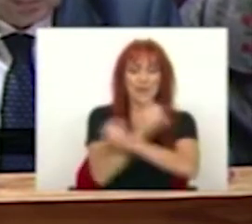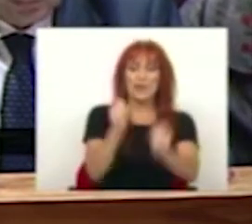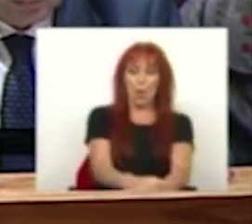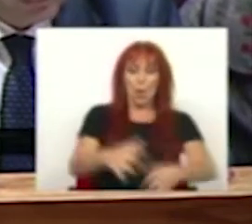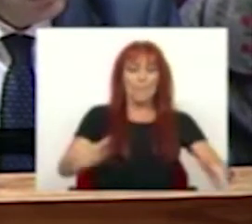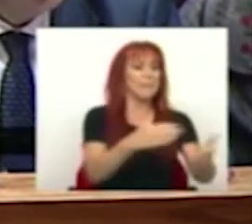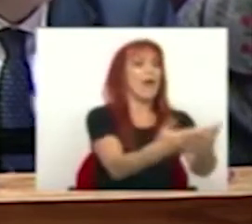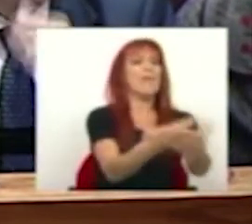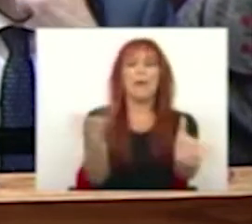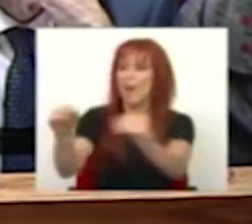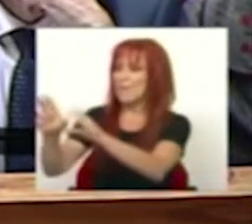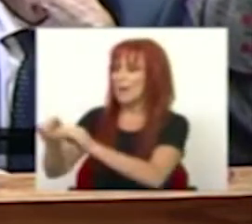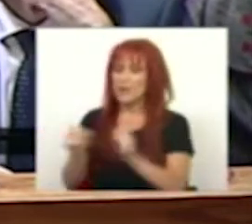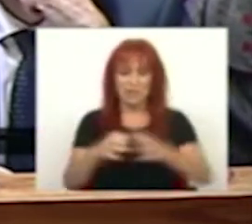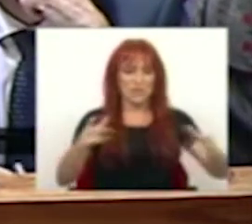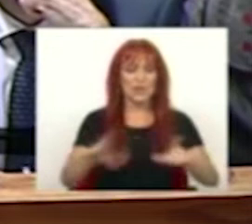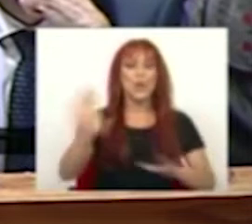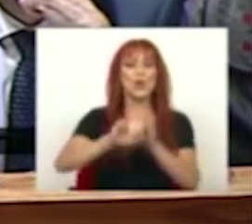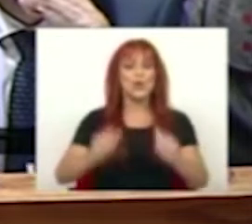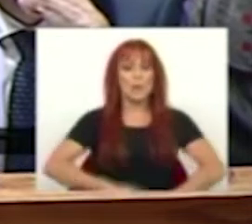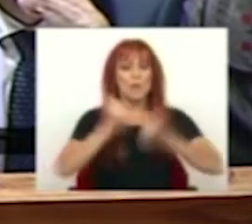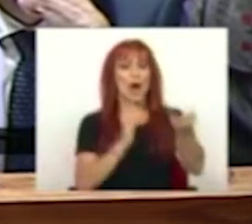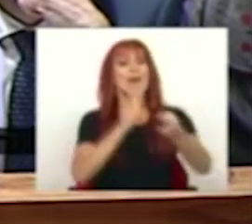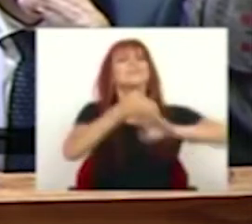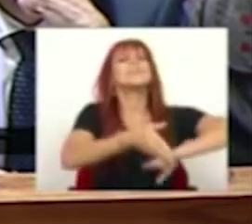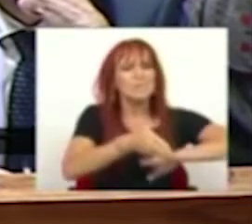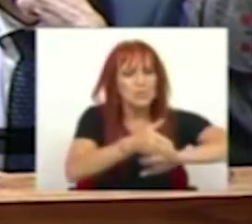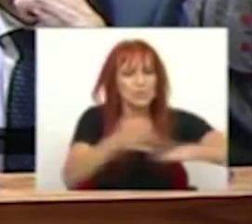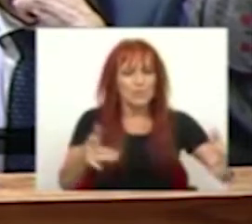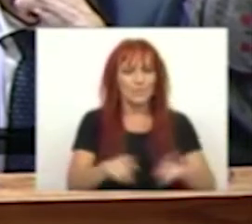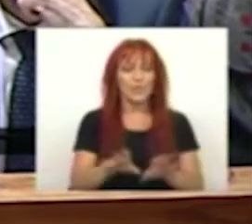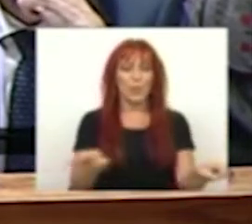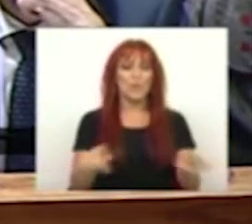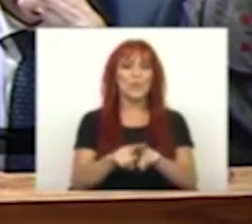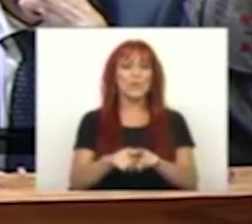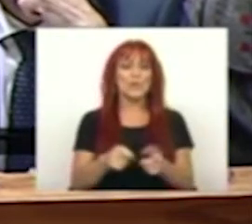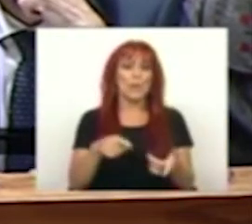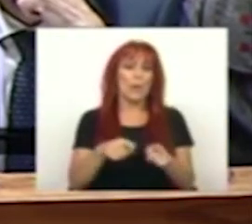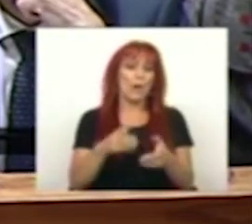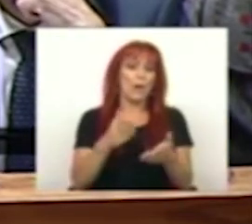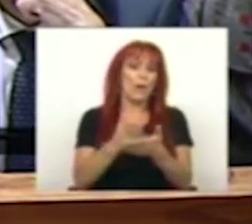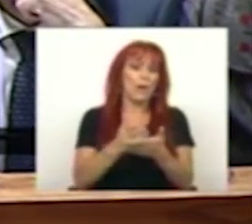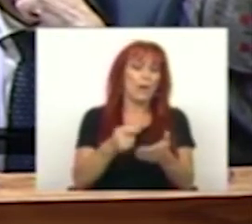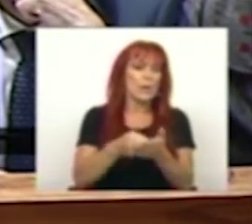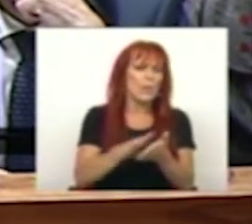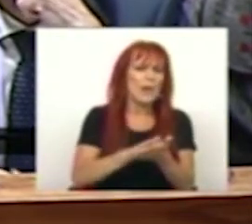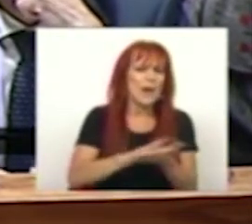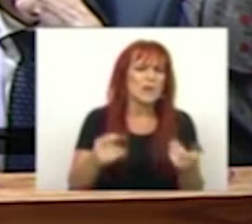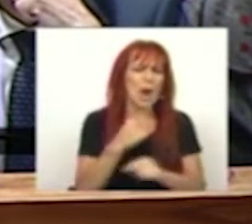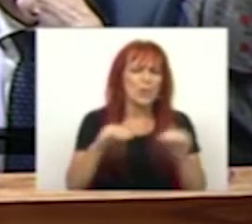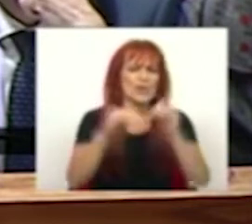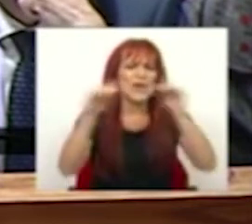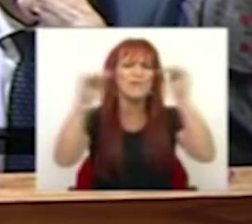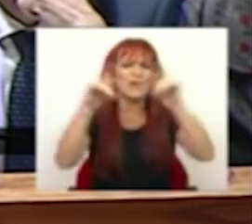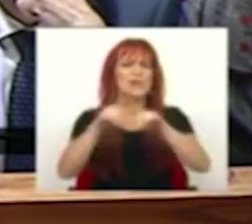aumentar a oferta, mas também para criar melhores condições de acessibilidade. Como sabem, as creches são gratuitas até em certos escalões